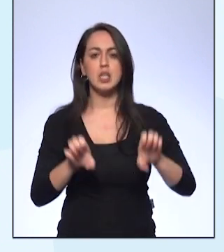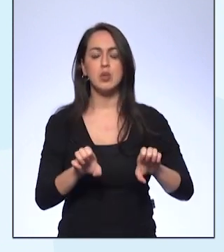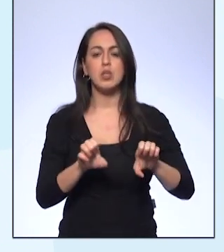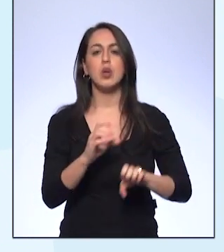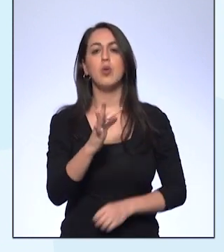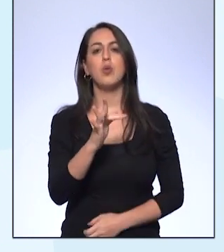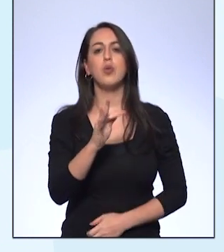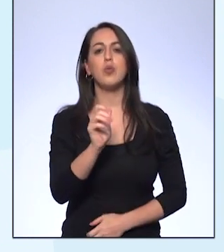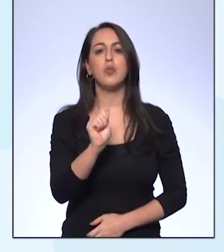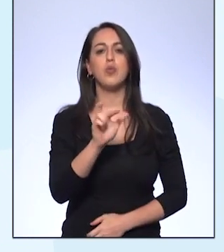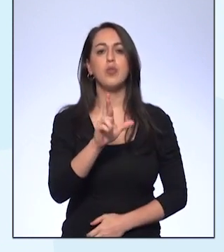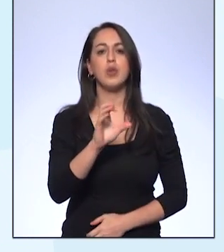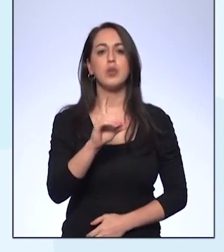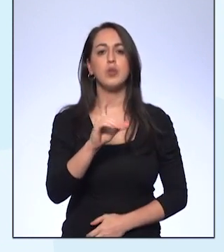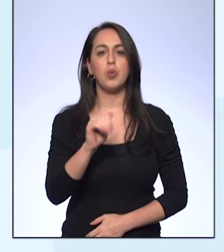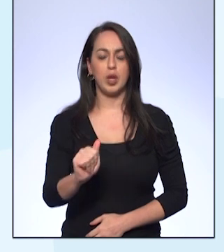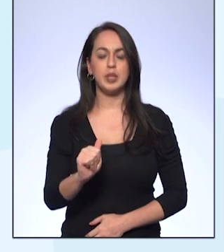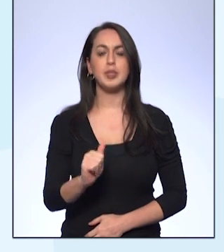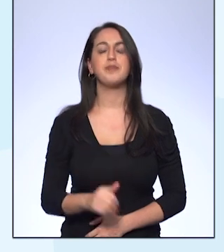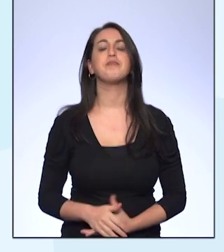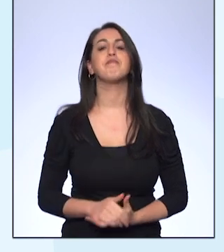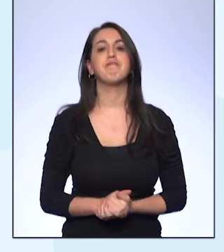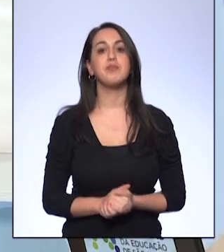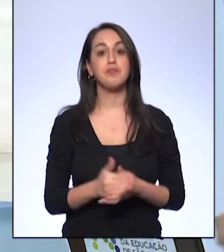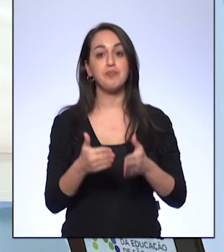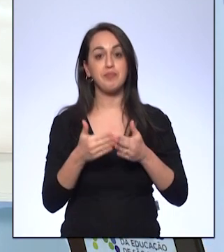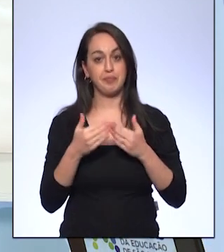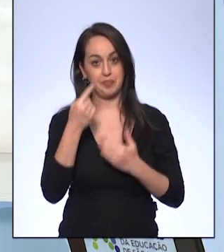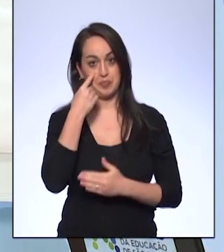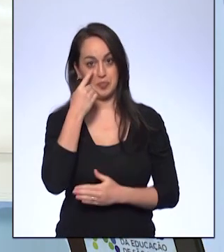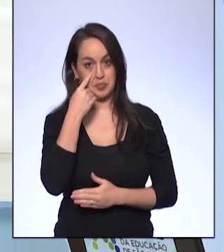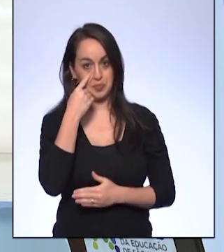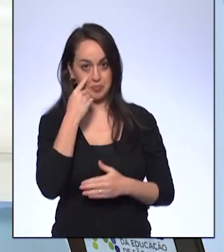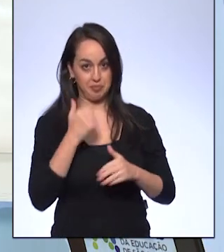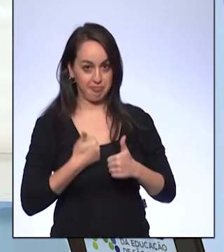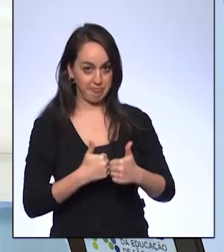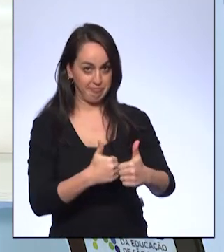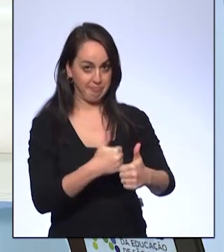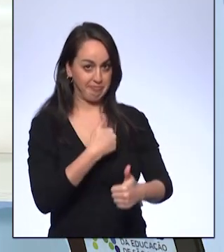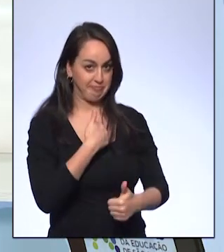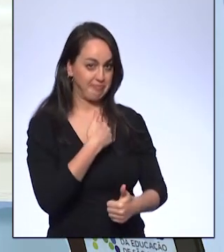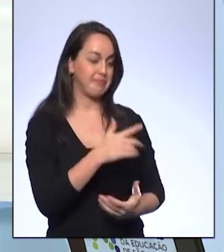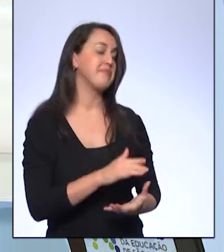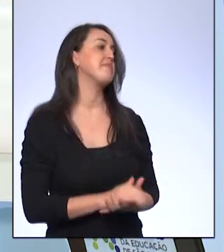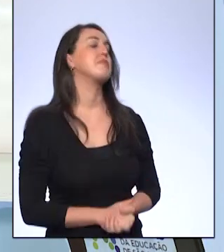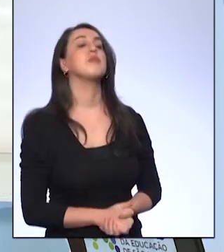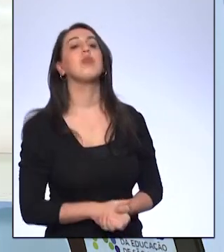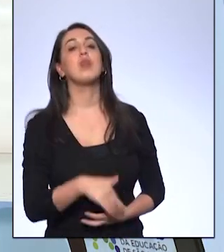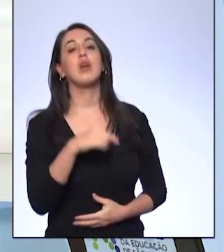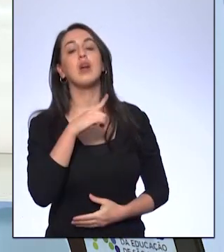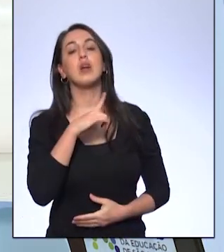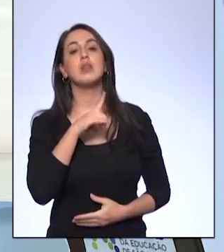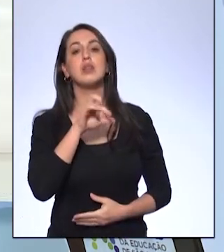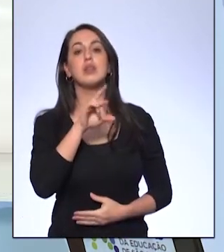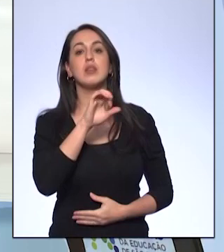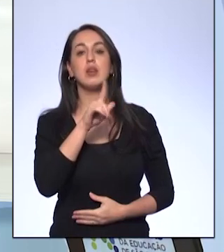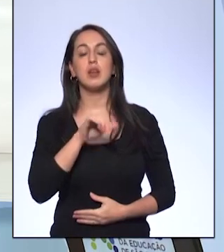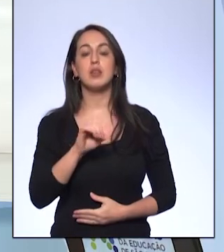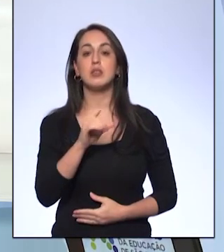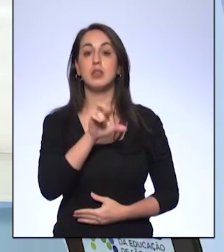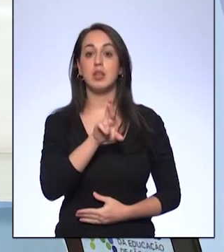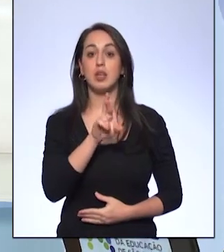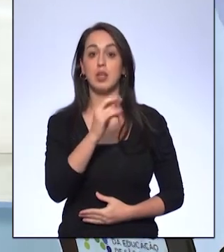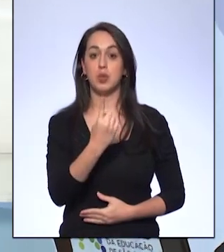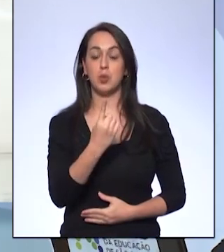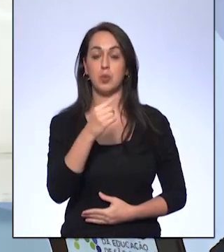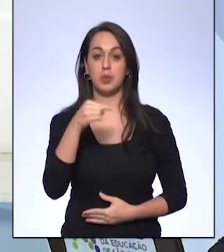fatorada. Muito bem. Então, por favor, comigo aqui no Flipchart, eu coloquei as raízes R1 menos